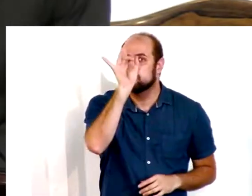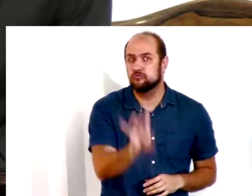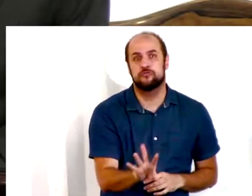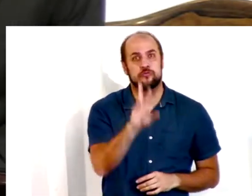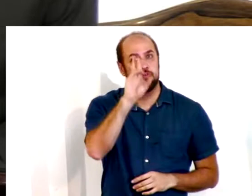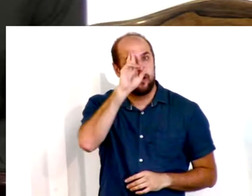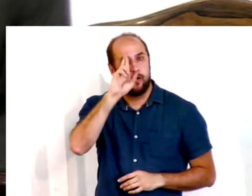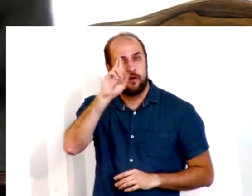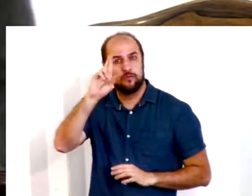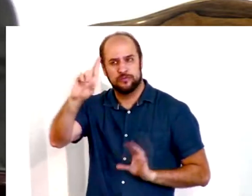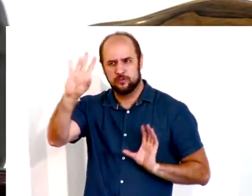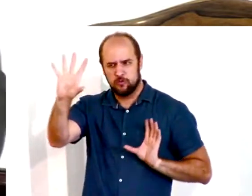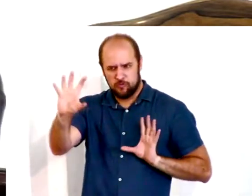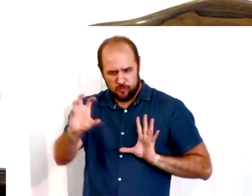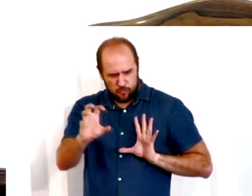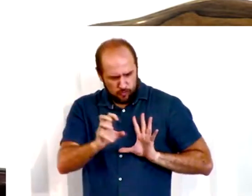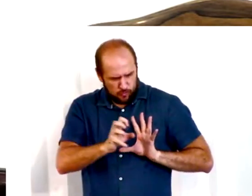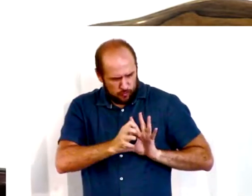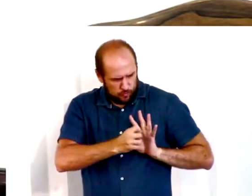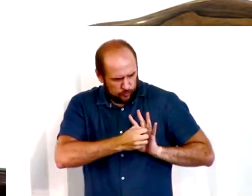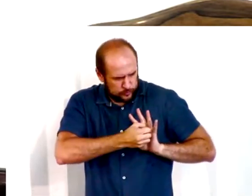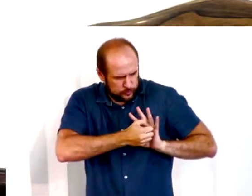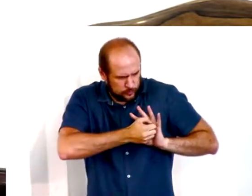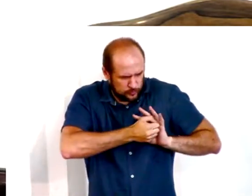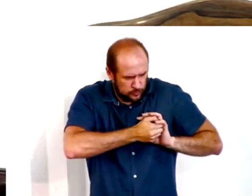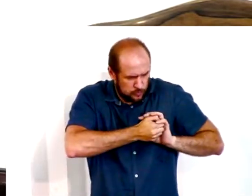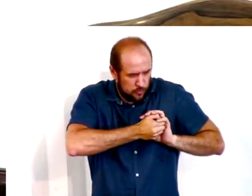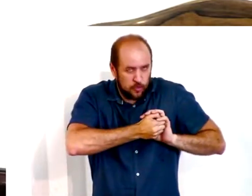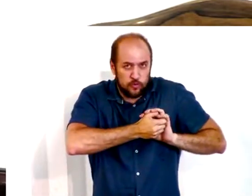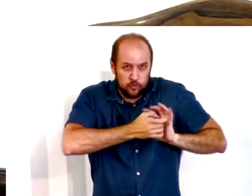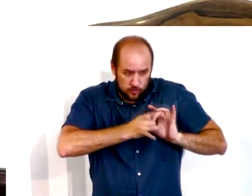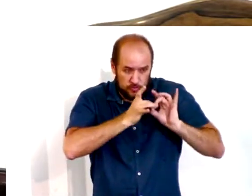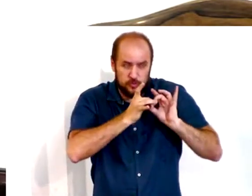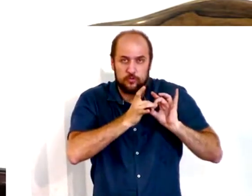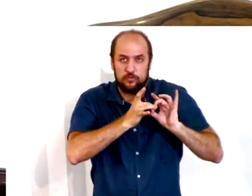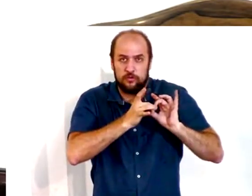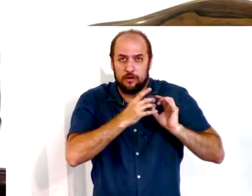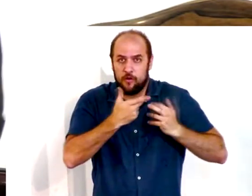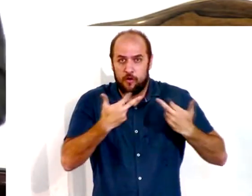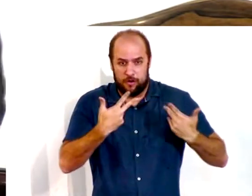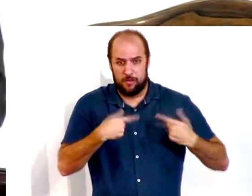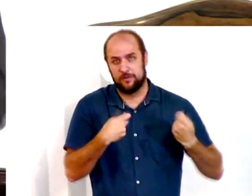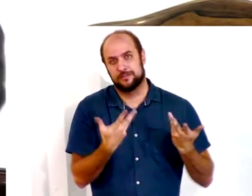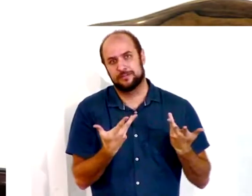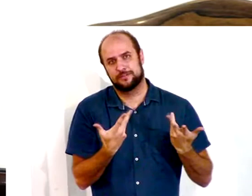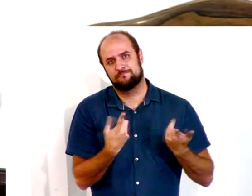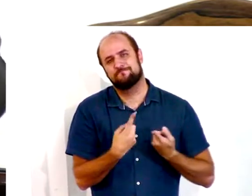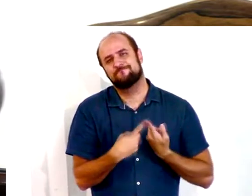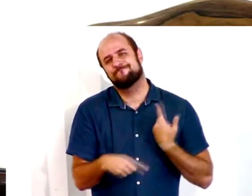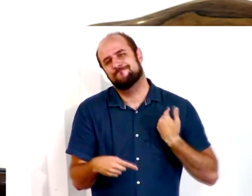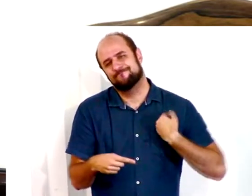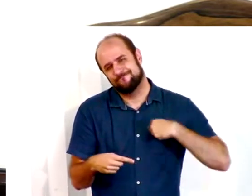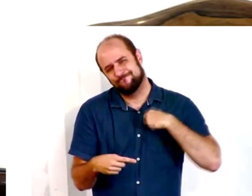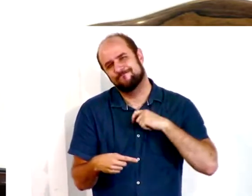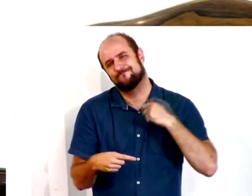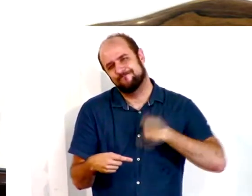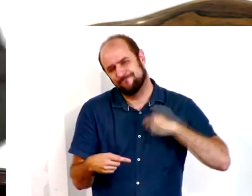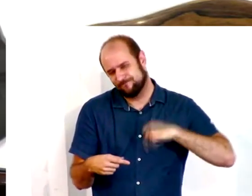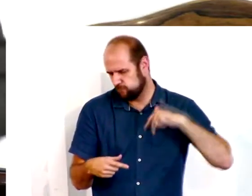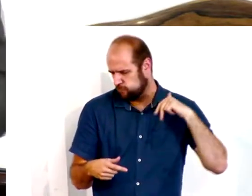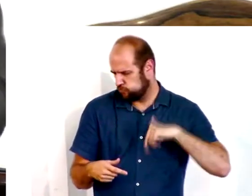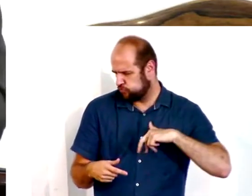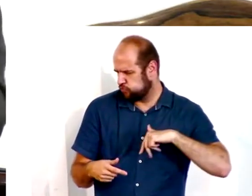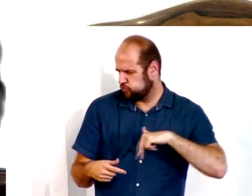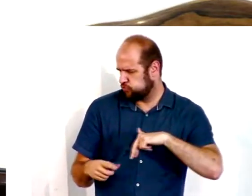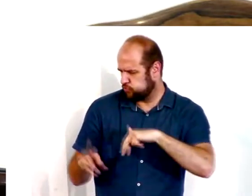pode completar as nossas necessidades. Mas nós precisamos andar nele. Por isso que Paulo vai